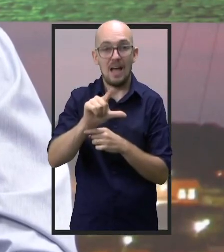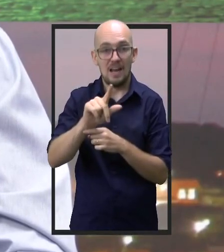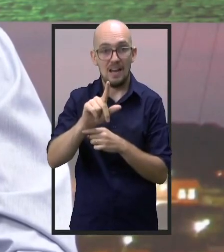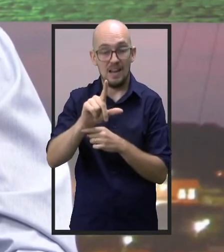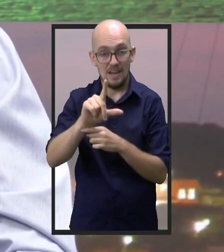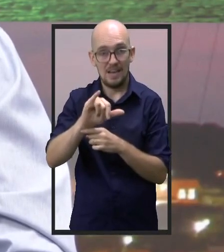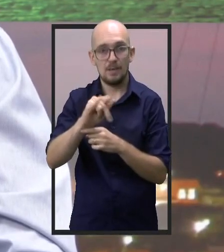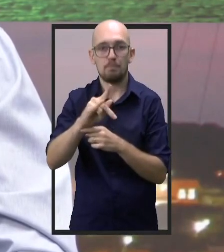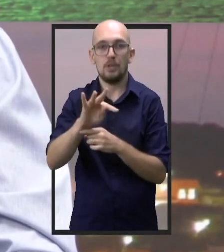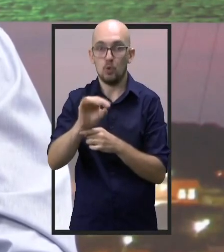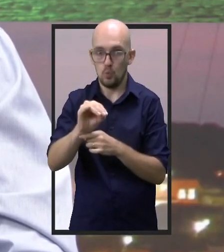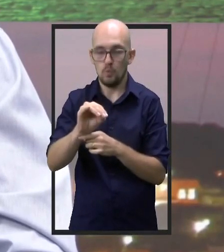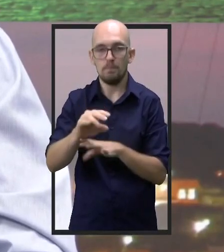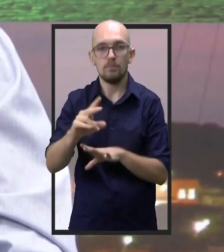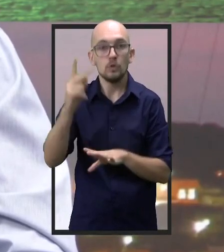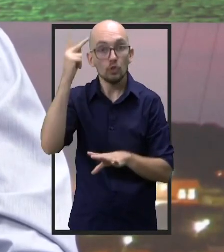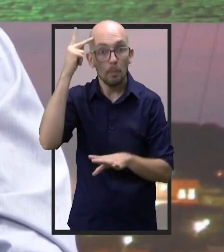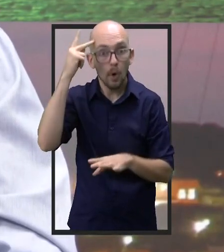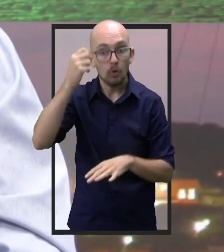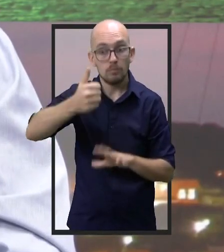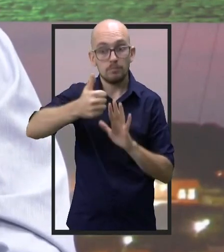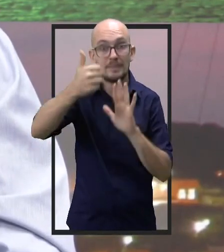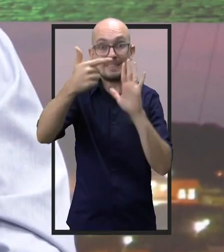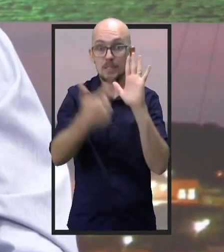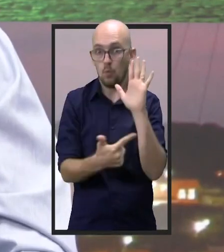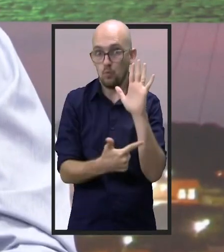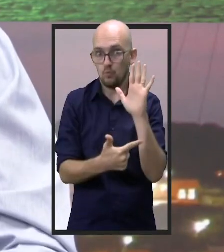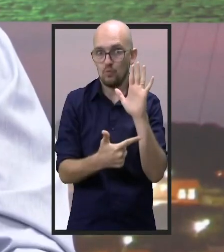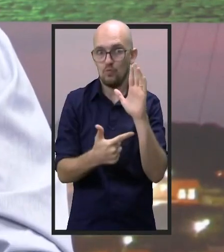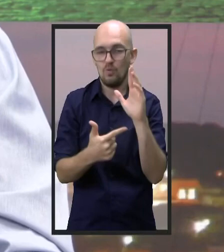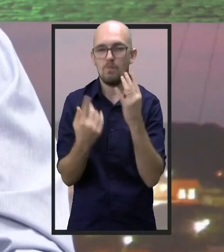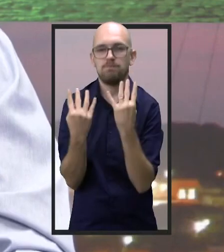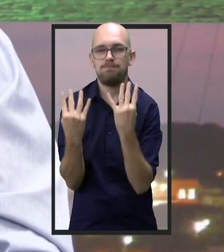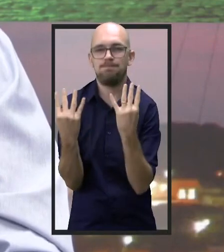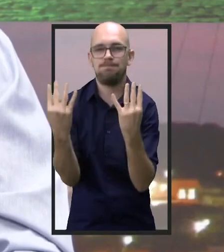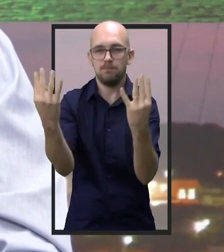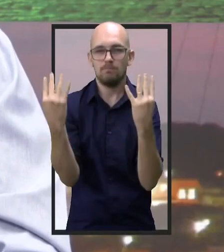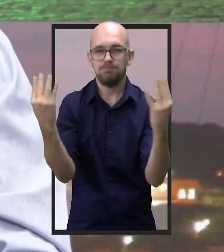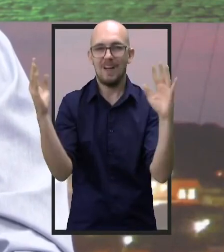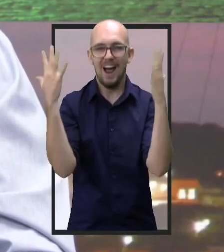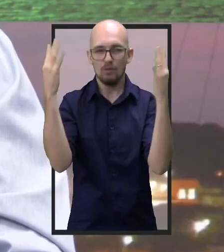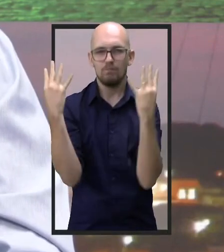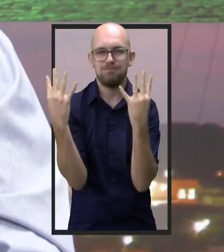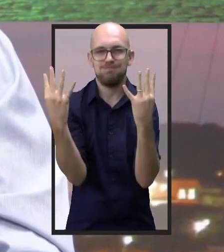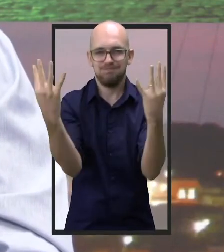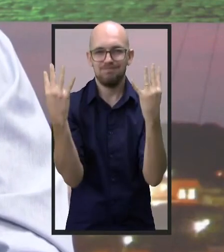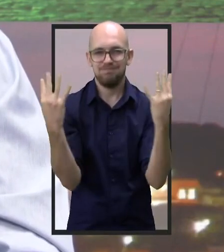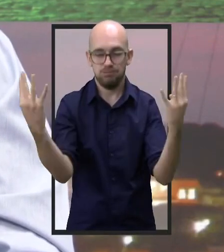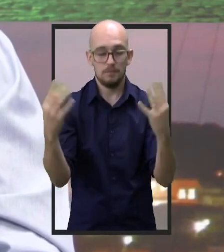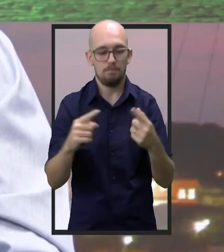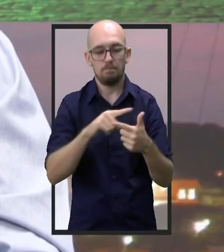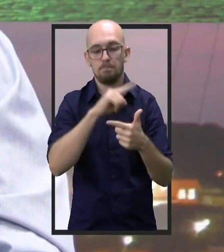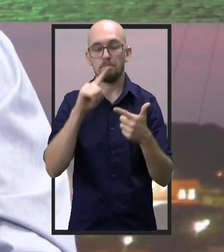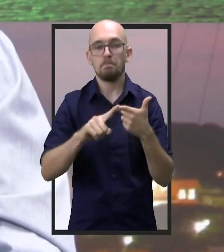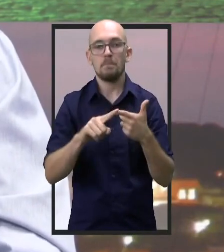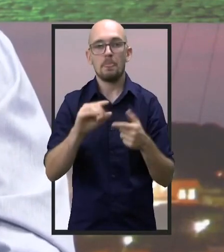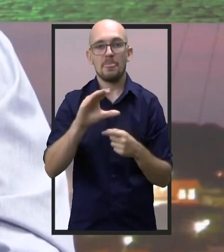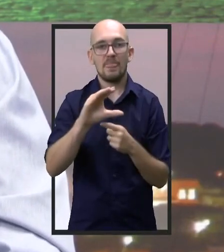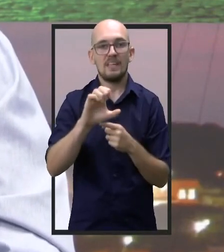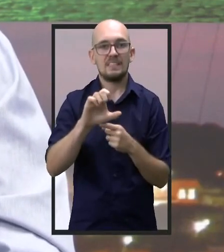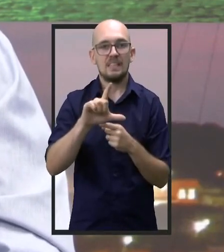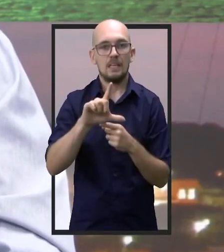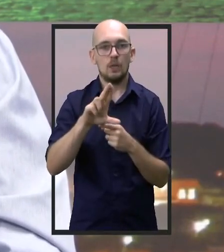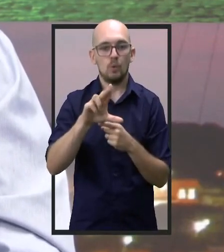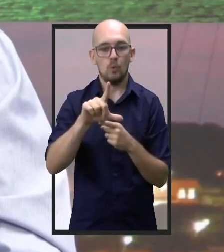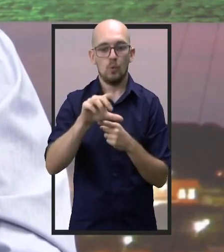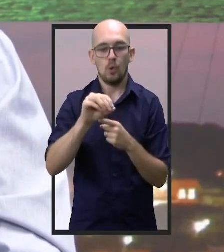estado em floresta de eucalipto plantada. A pasta de celulose, que é o processo industrial que você